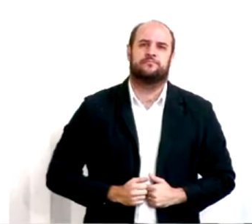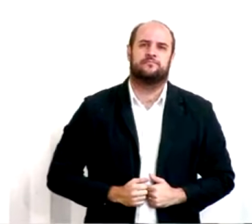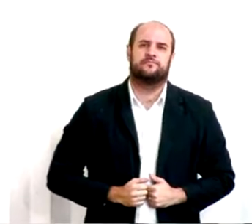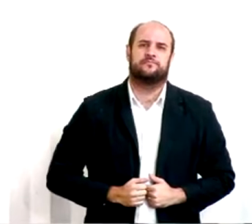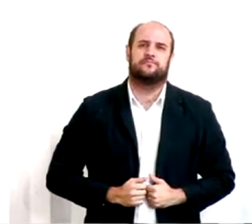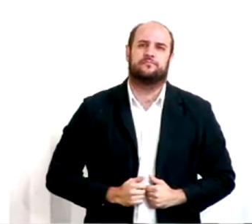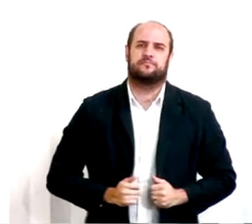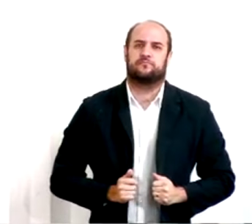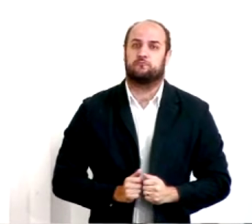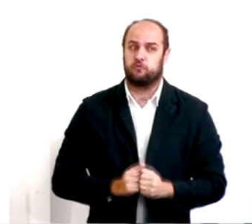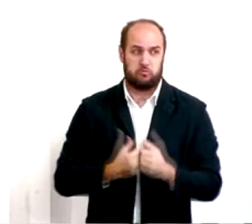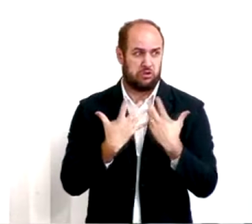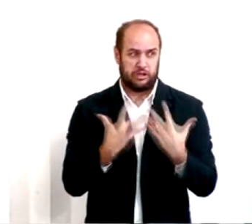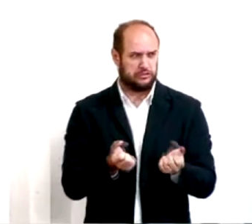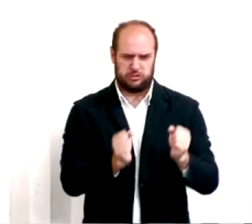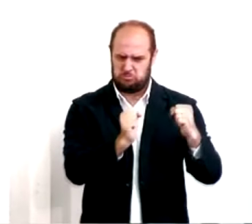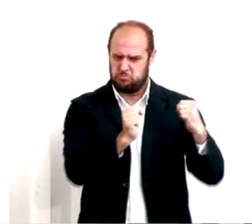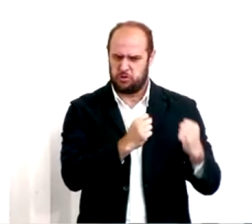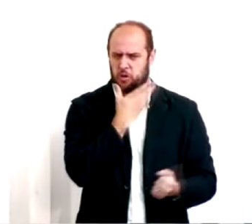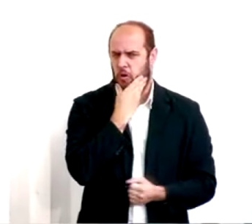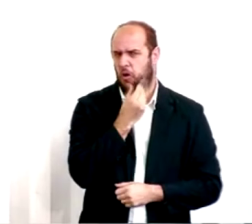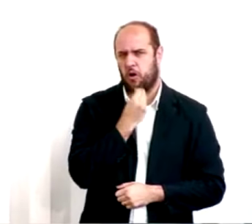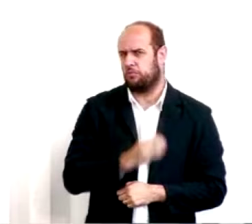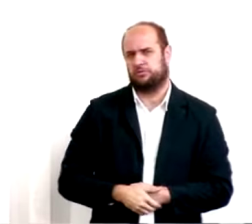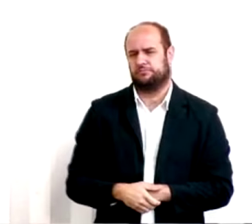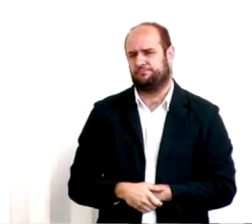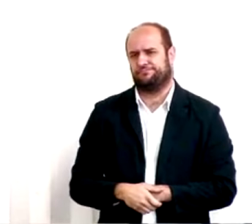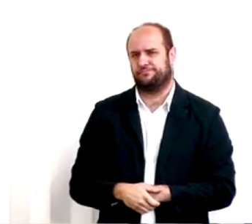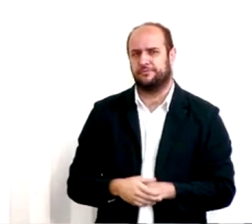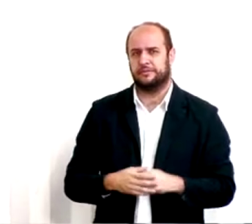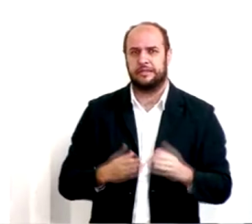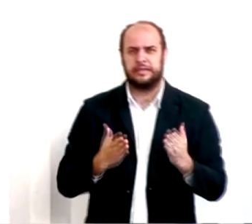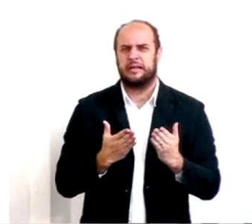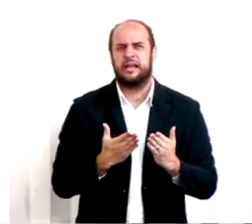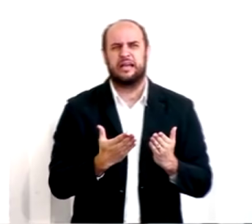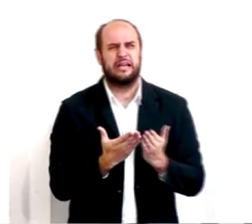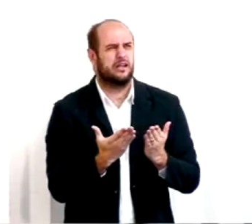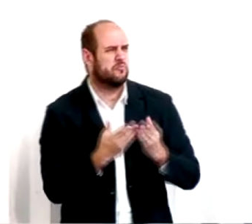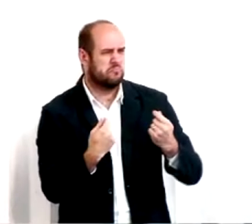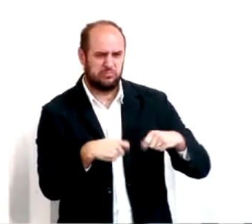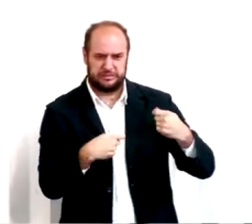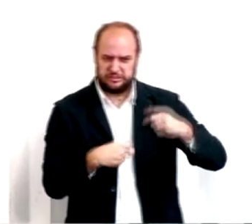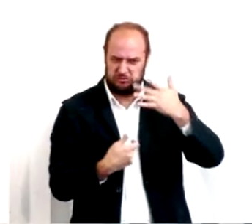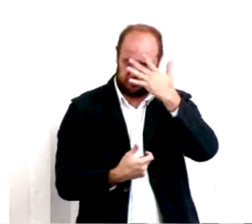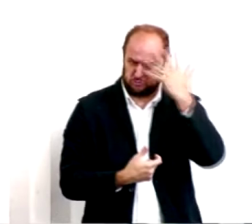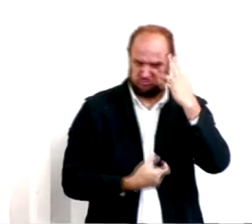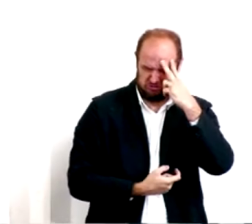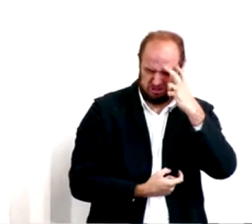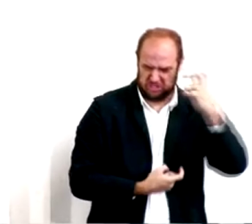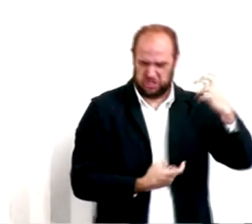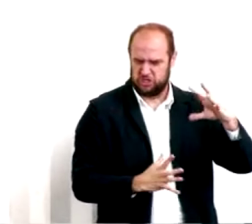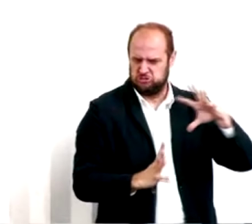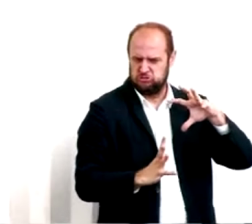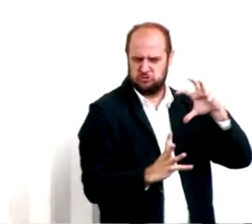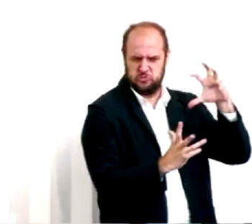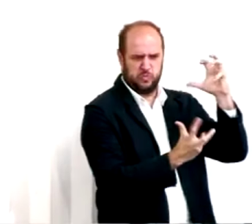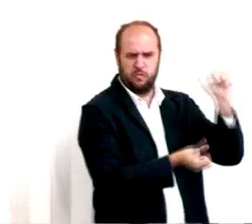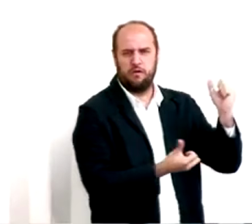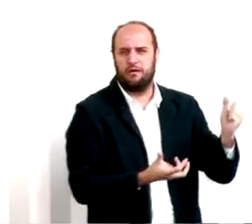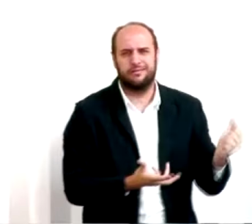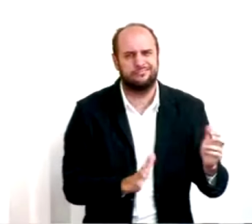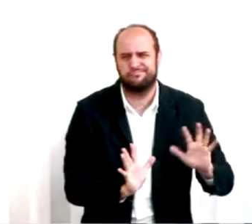cristianismo não aceita os grandes poderes do mundo cristianismo não necessita dos grandes inteligentes do mundo não